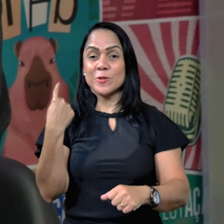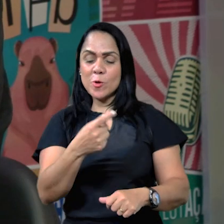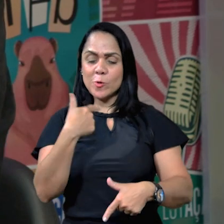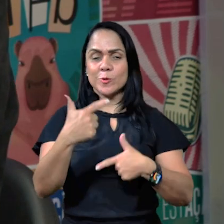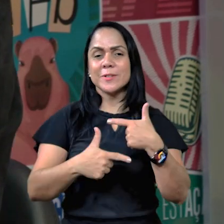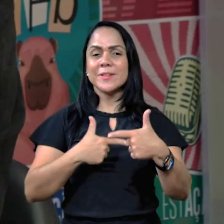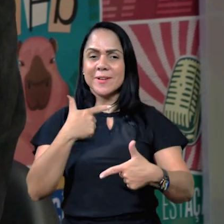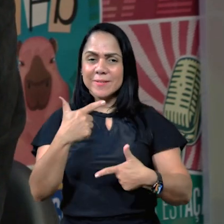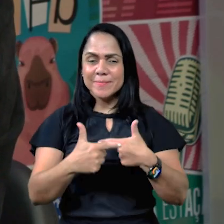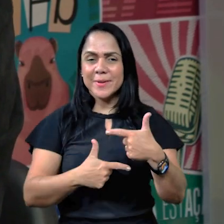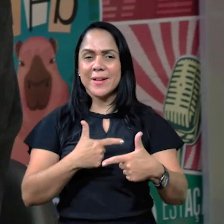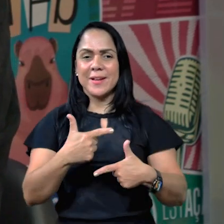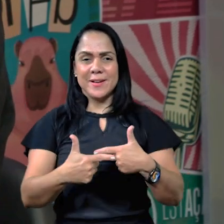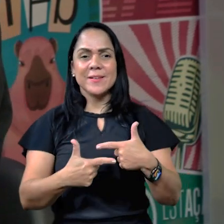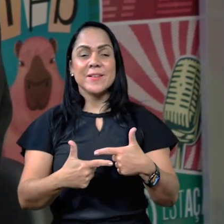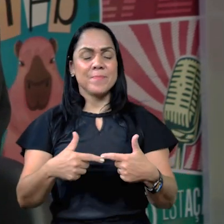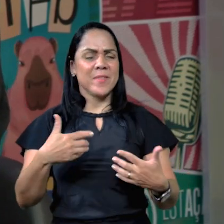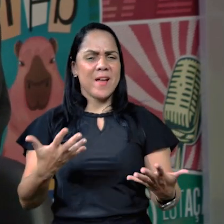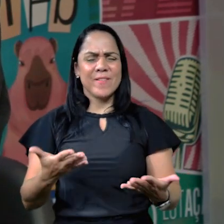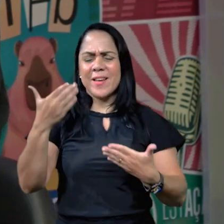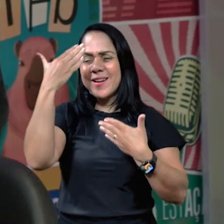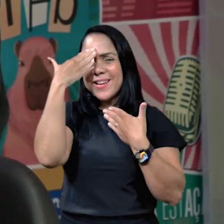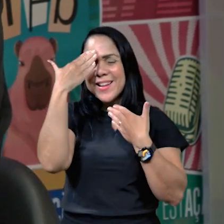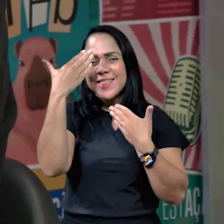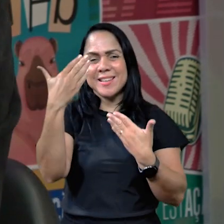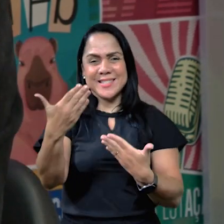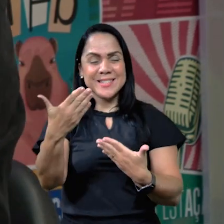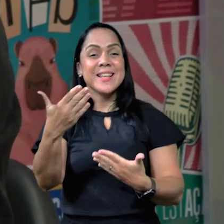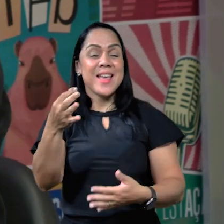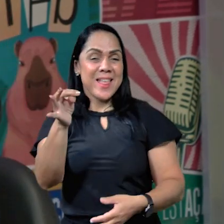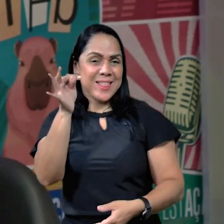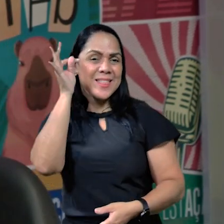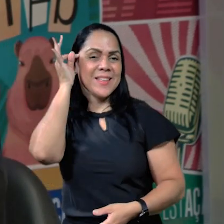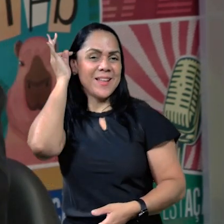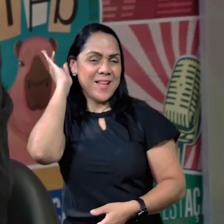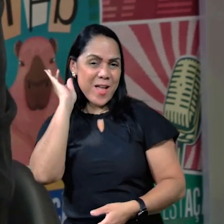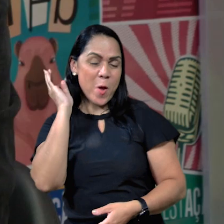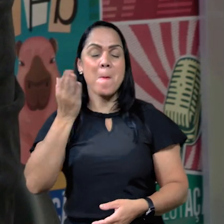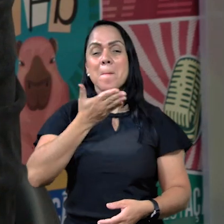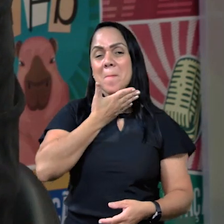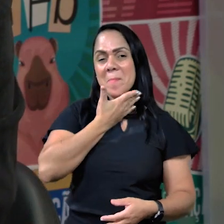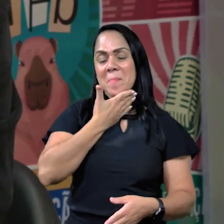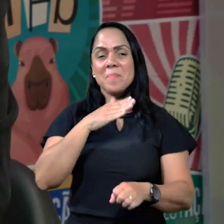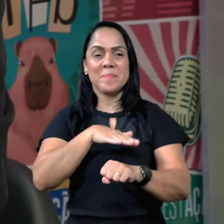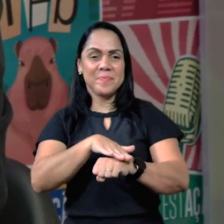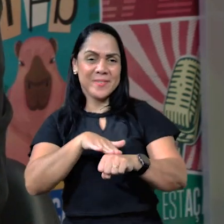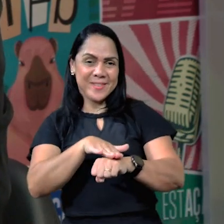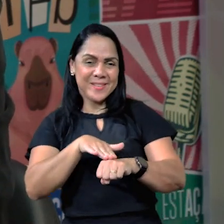né? Sim. E eu queria muito te agradecer, De Tael, nada. por essa conversa, essa análise de